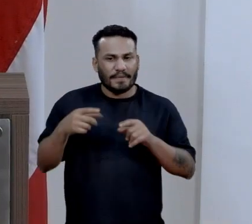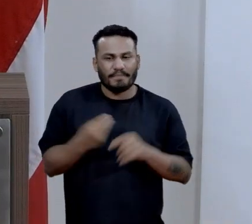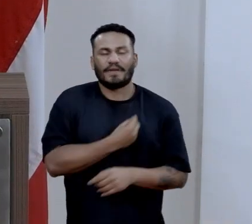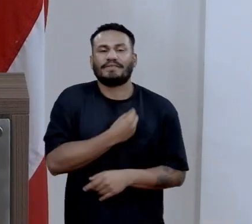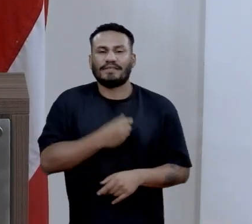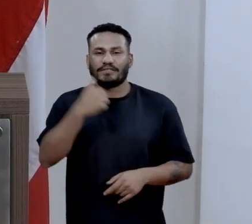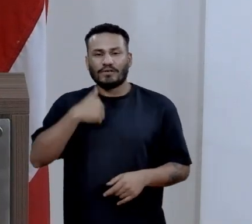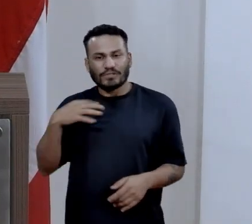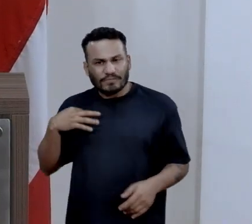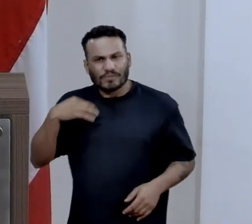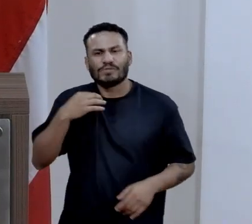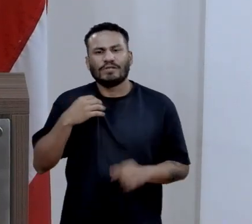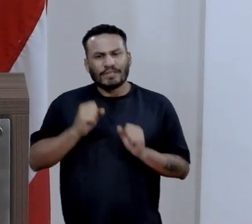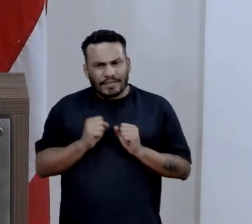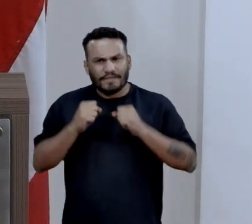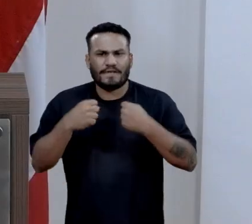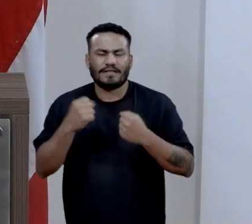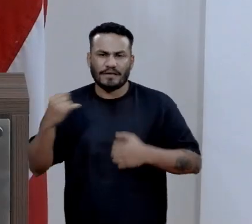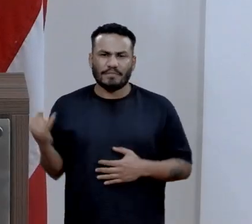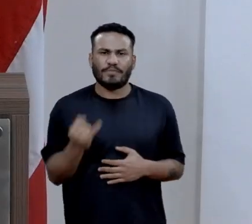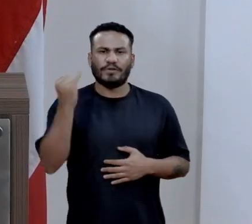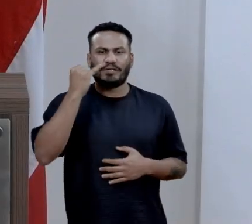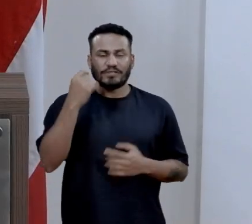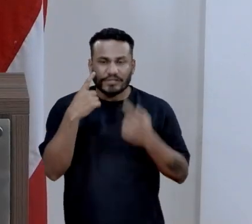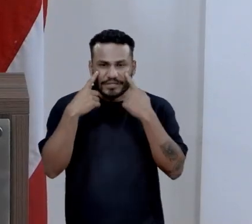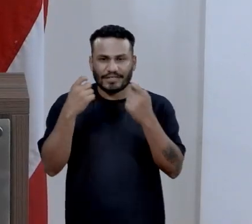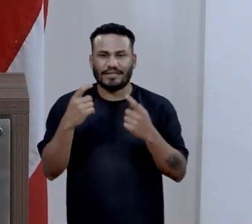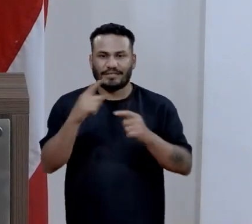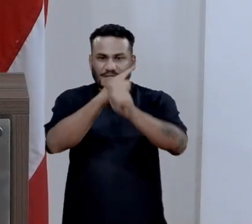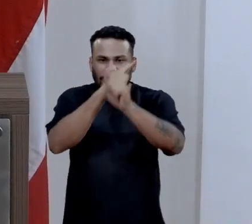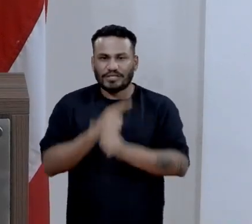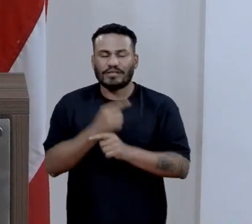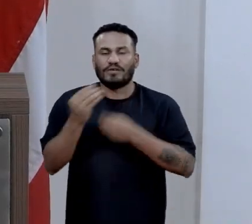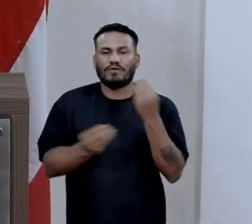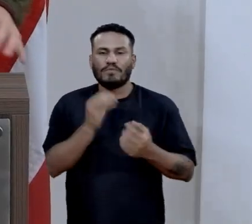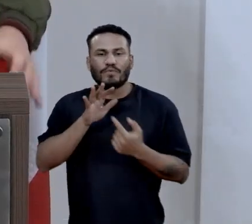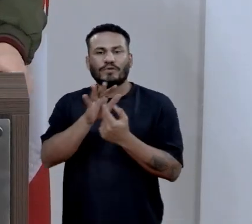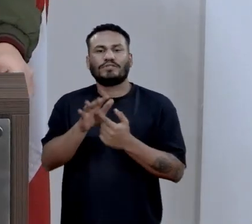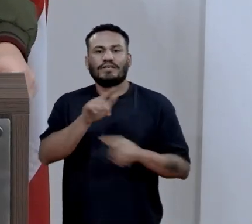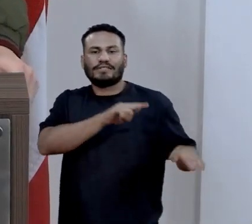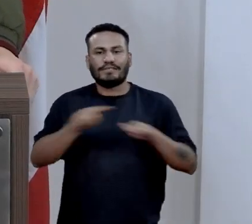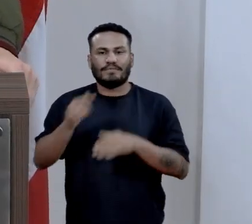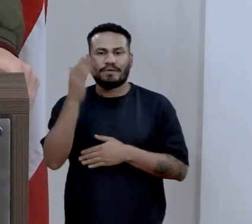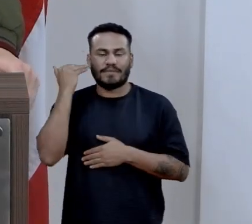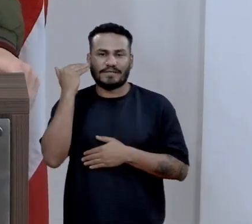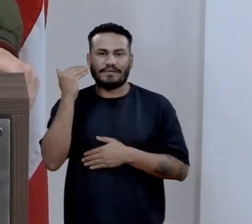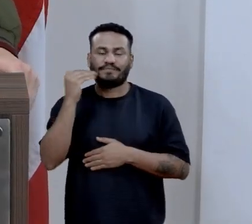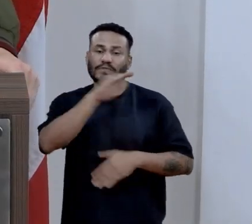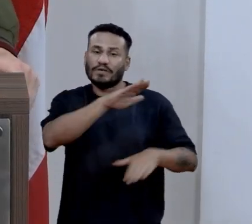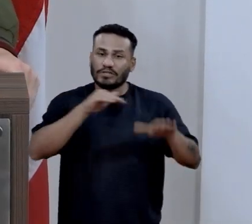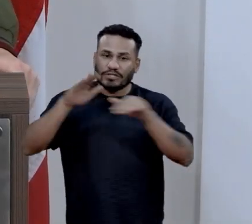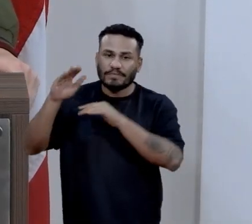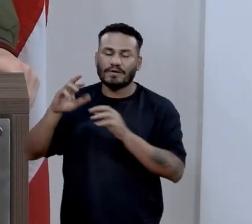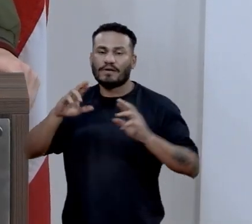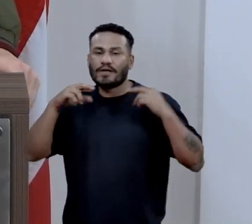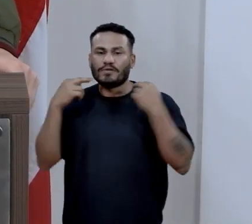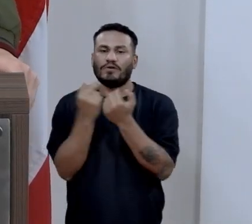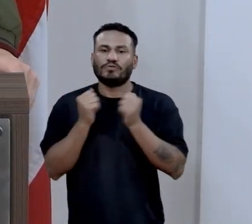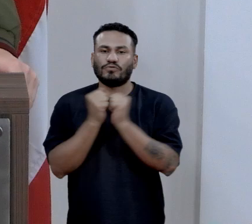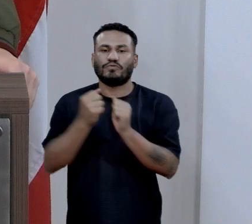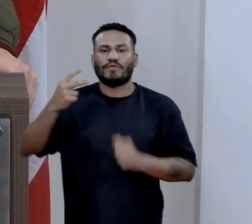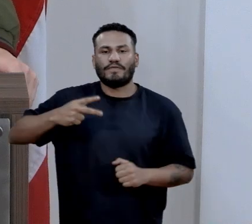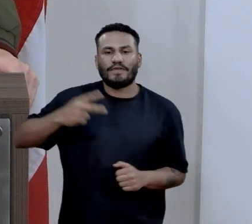estou à disposição de defender também a importância, os interesses da gincana, como mostrei semana passada, onde convocamos uma reunião junto